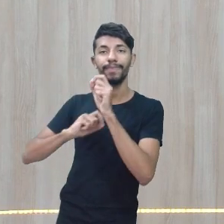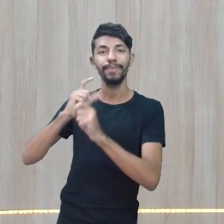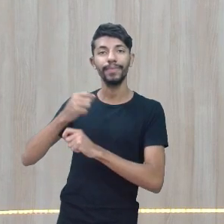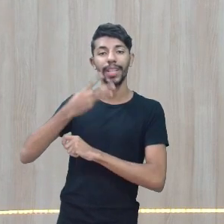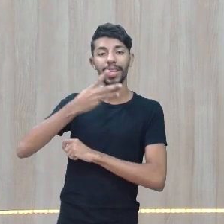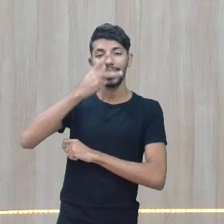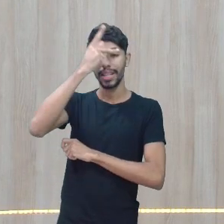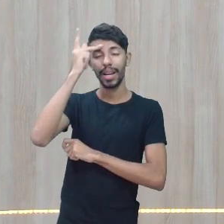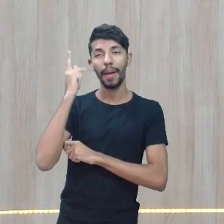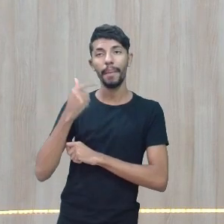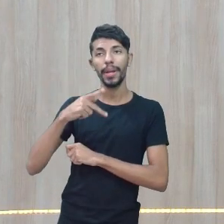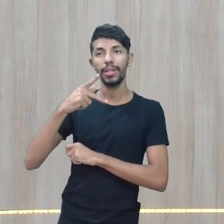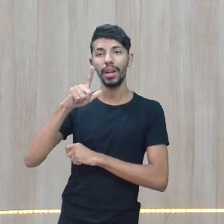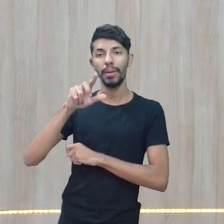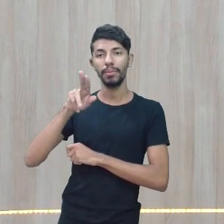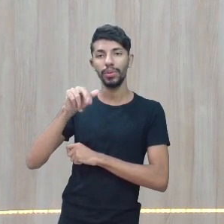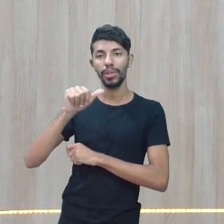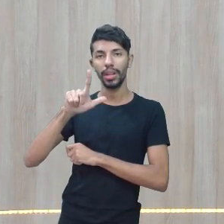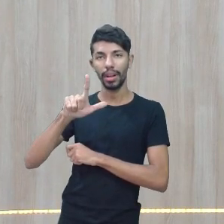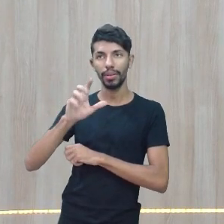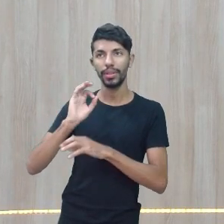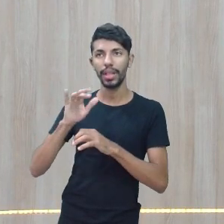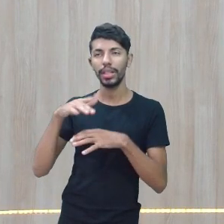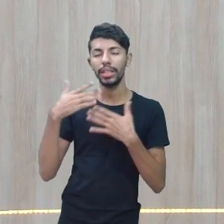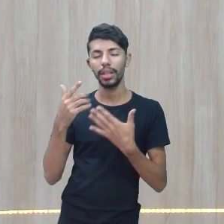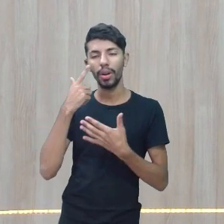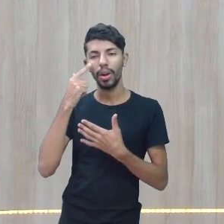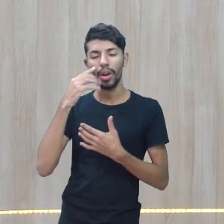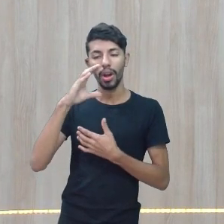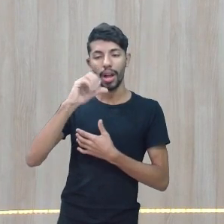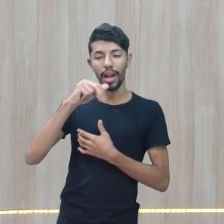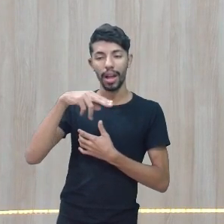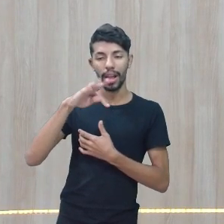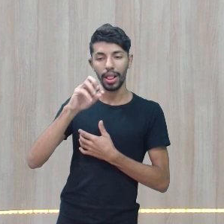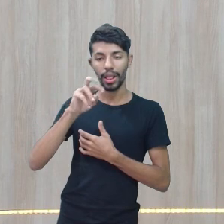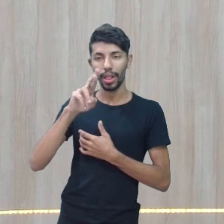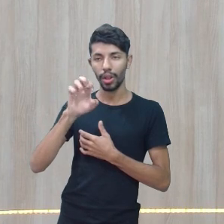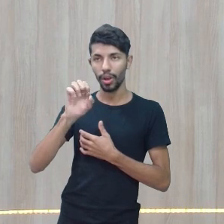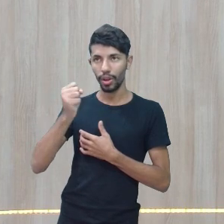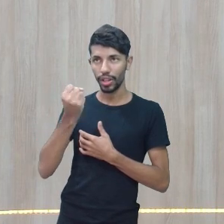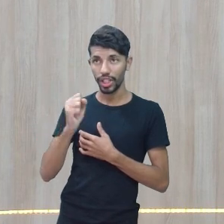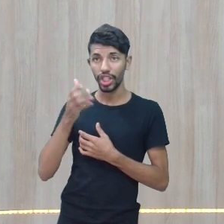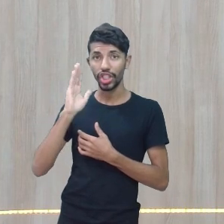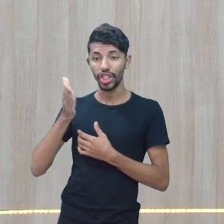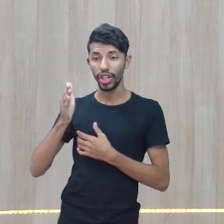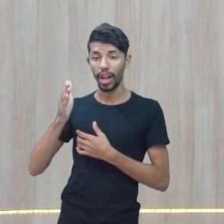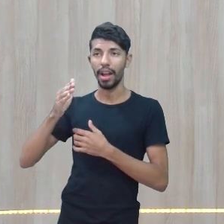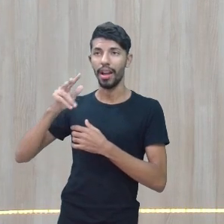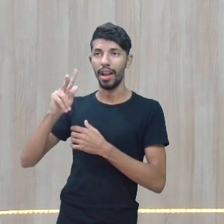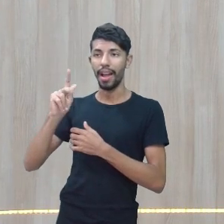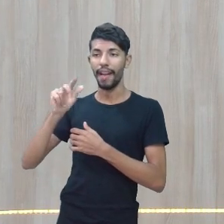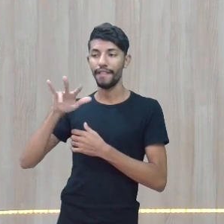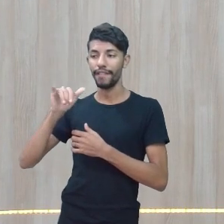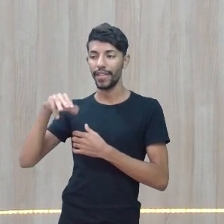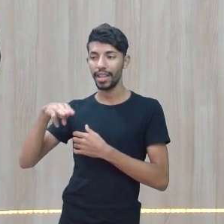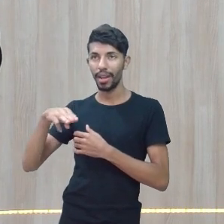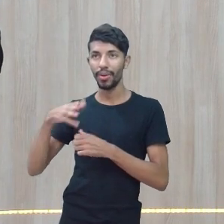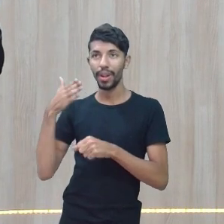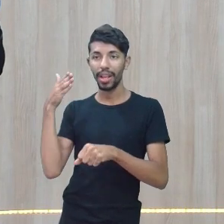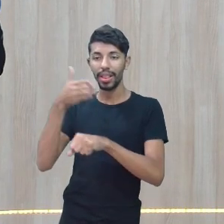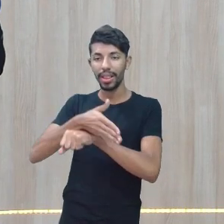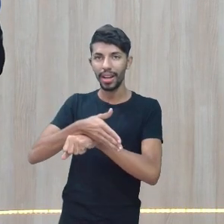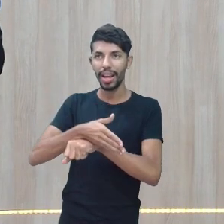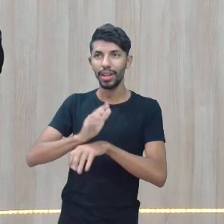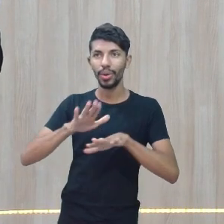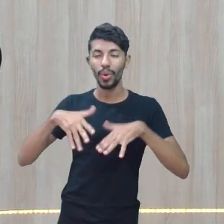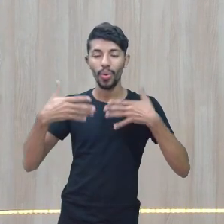plural. Então, do verbo haver, não é? Os cantores já haviam entrado quando o produtor chegou. Então, quando